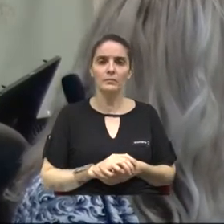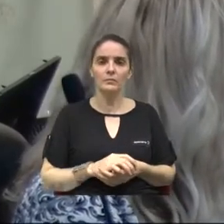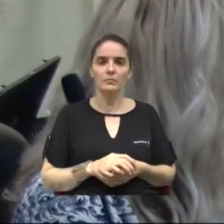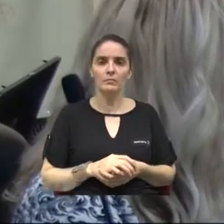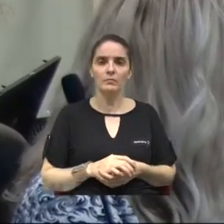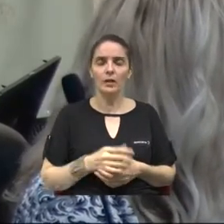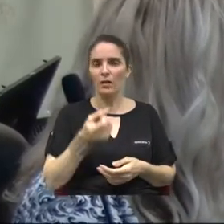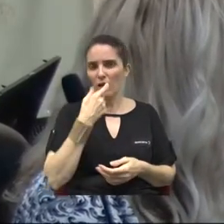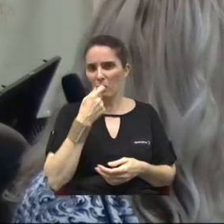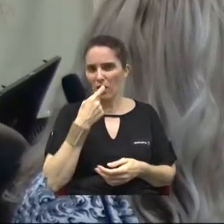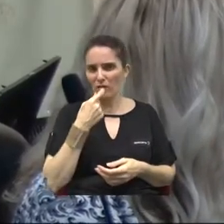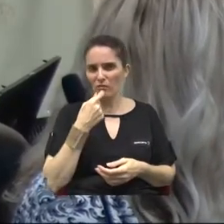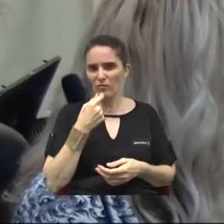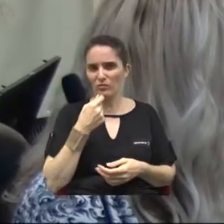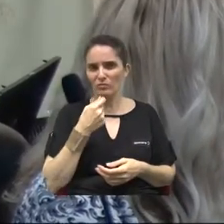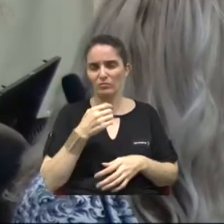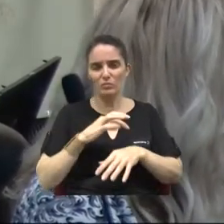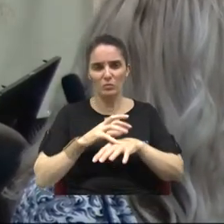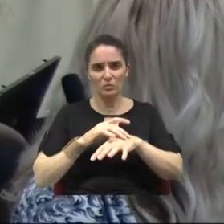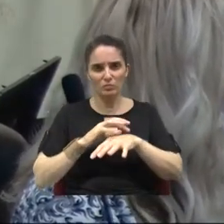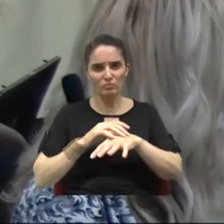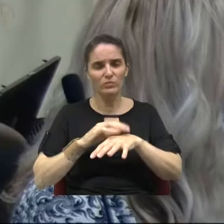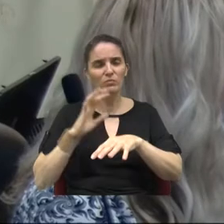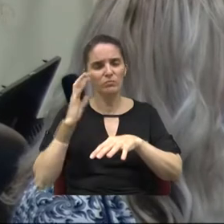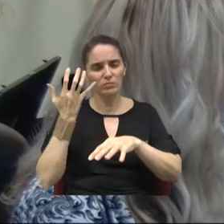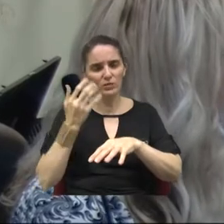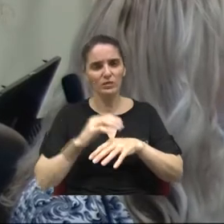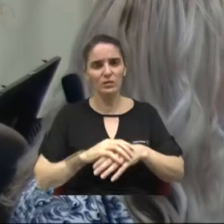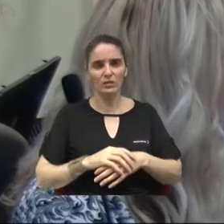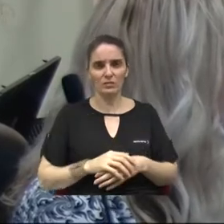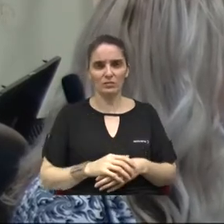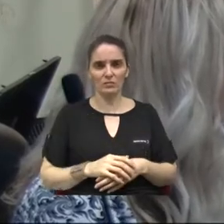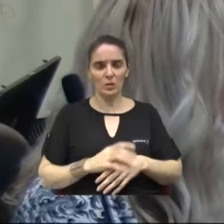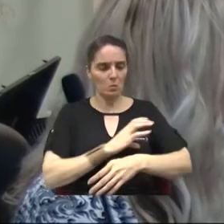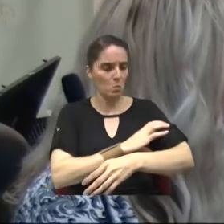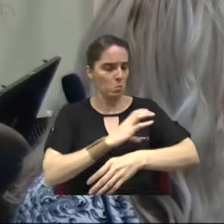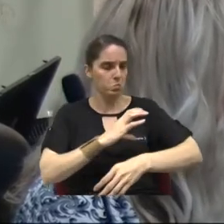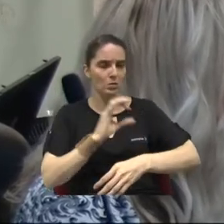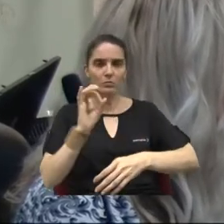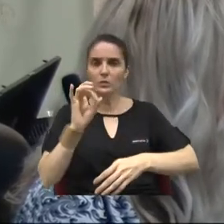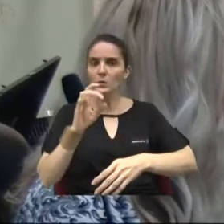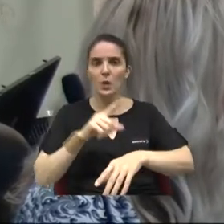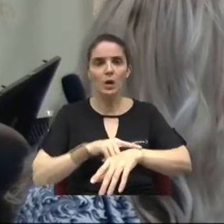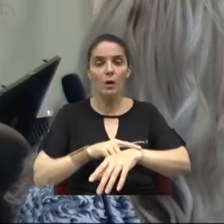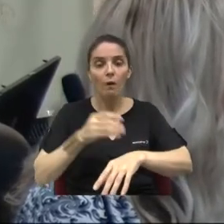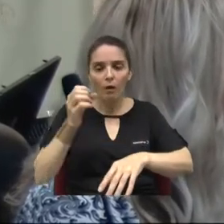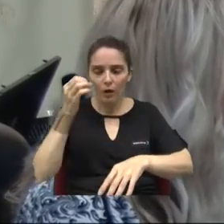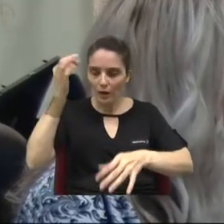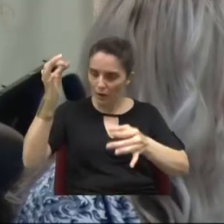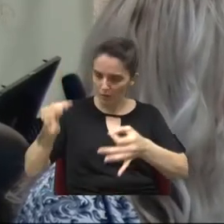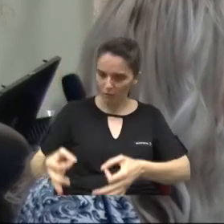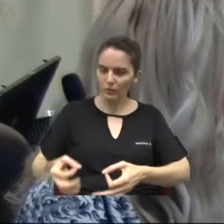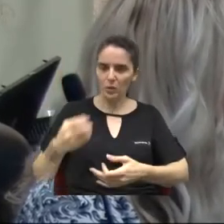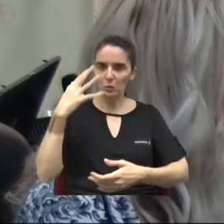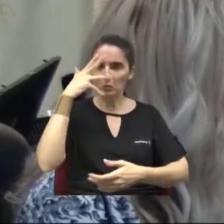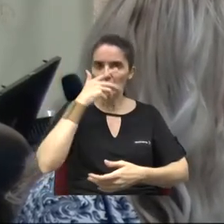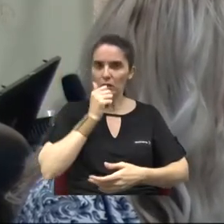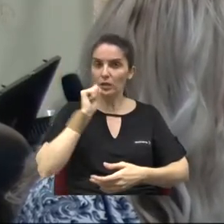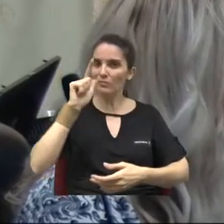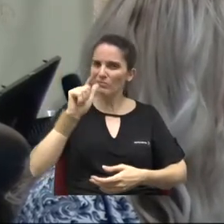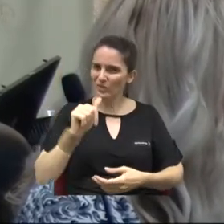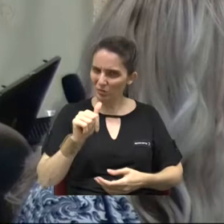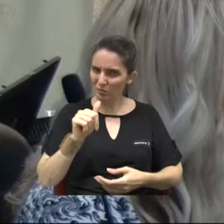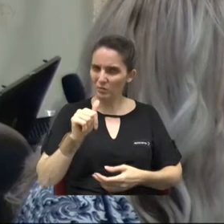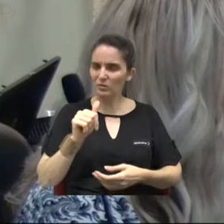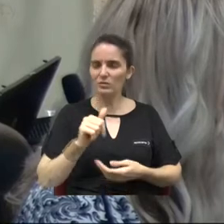mal. O resultado ele é momentâneo. Né? A pessoa pode até ter né,